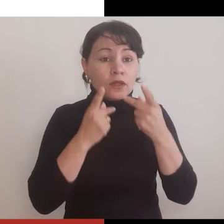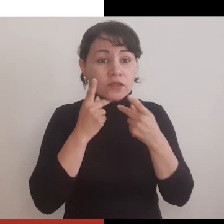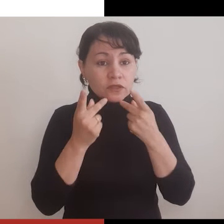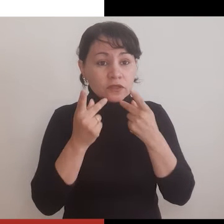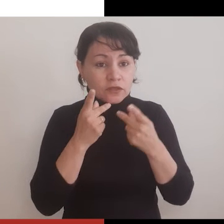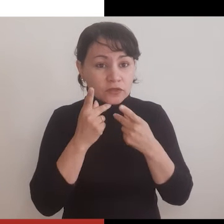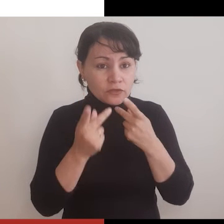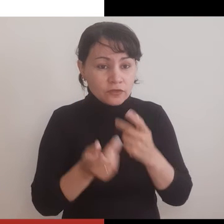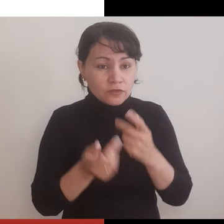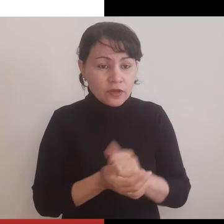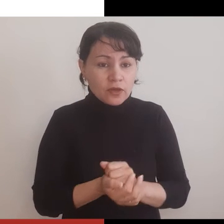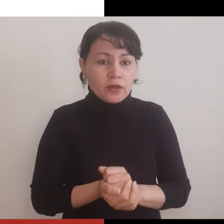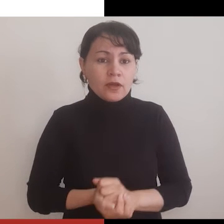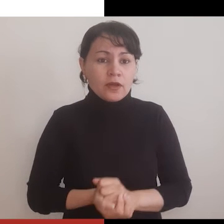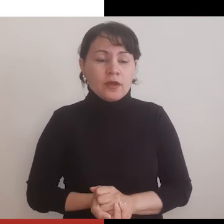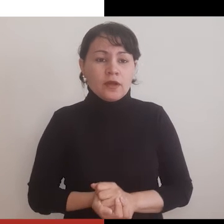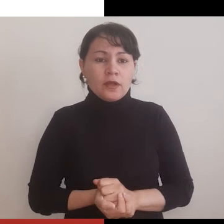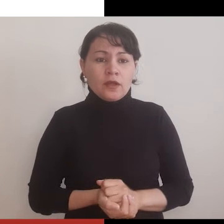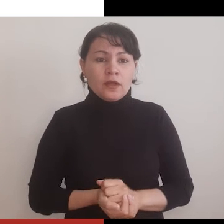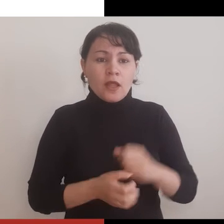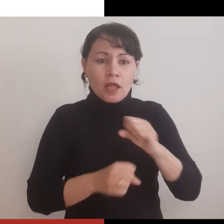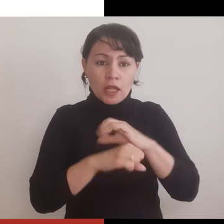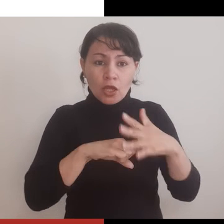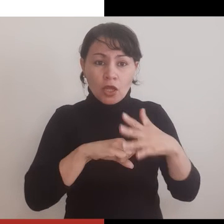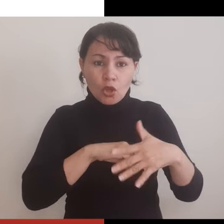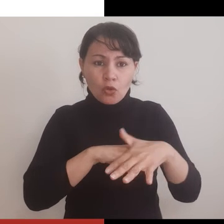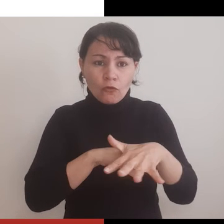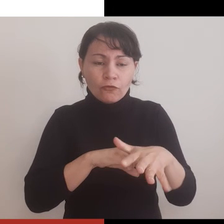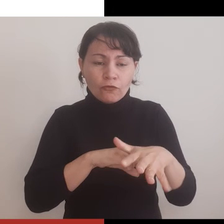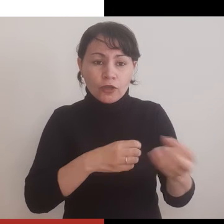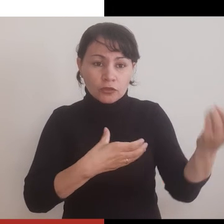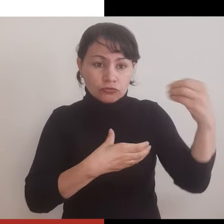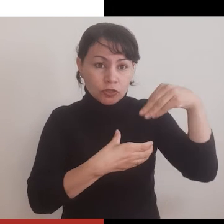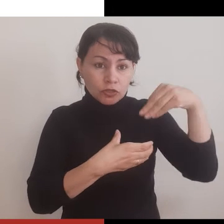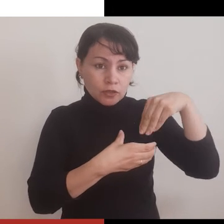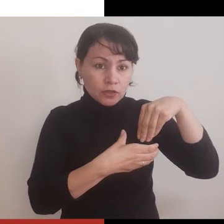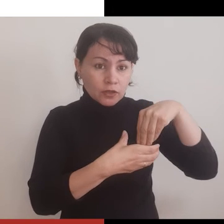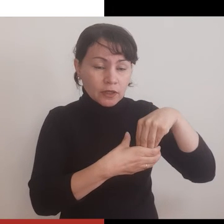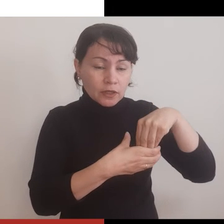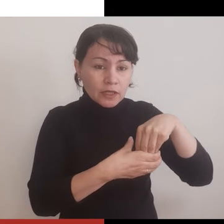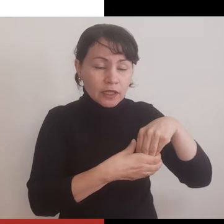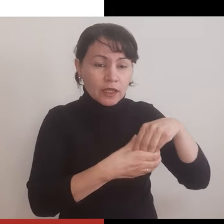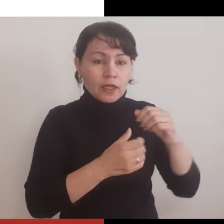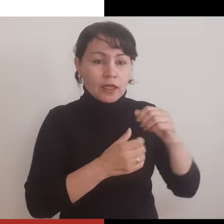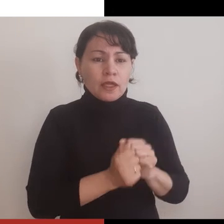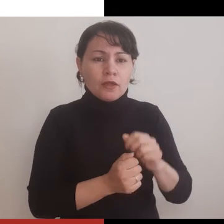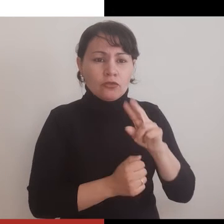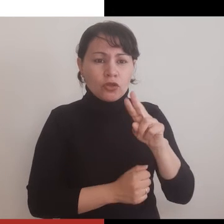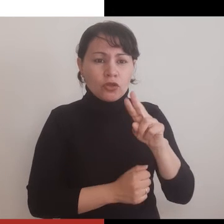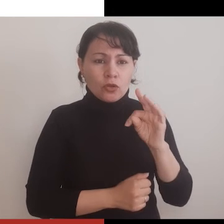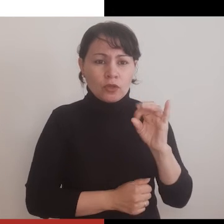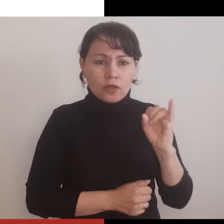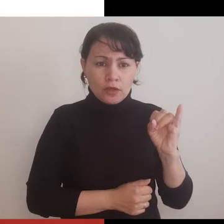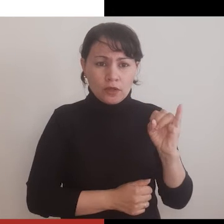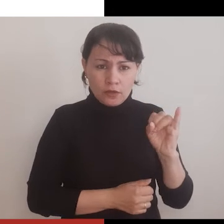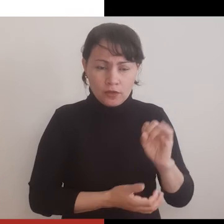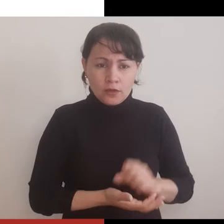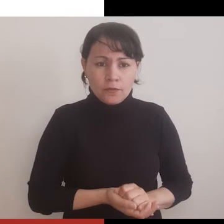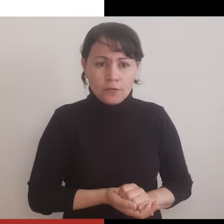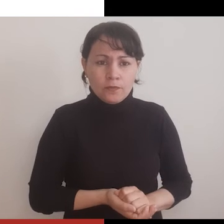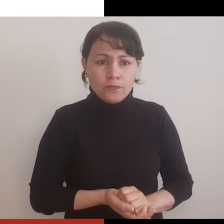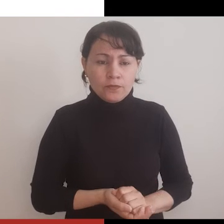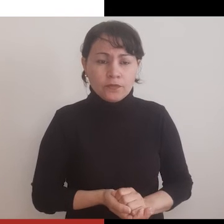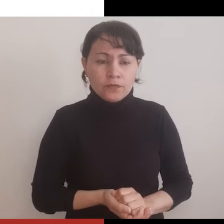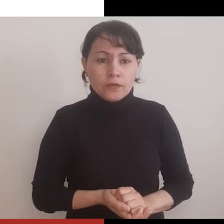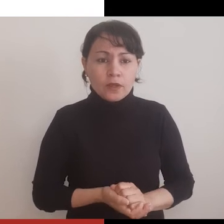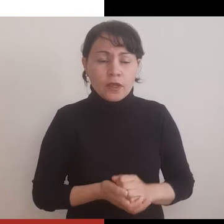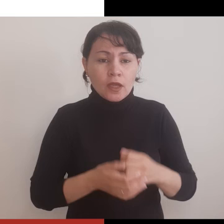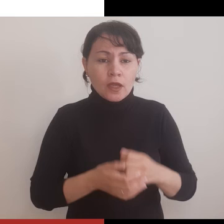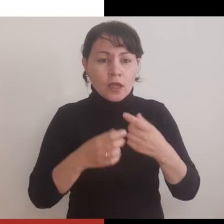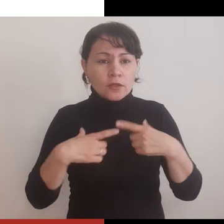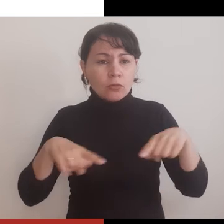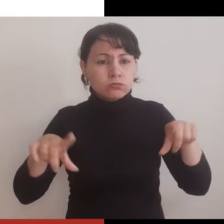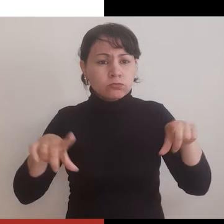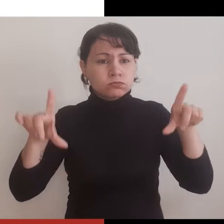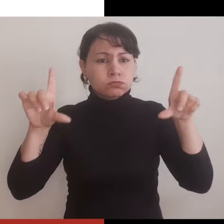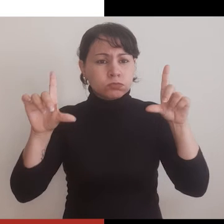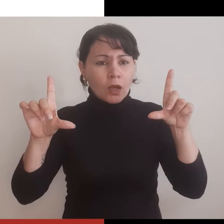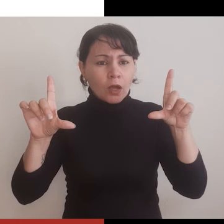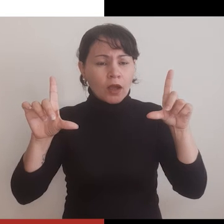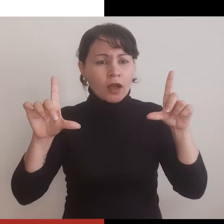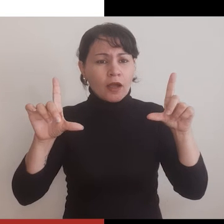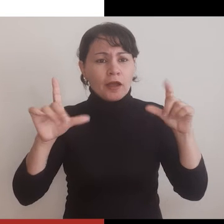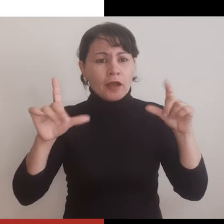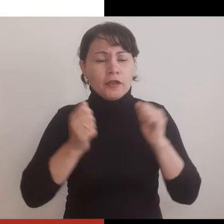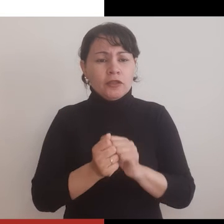fala da Covid-19 dentro das unidades de terapia intensiva, esse é um cenário que mais